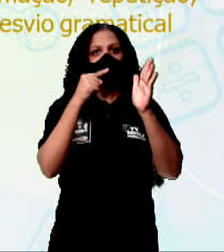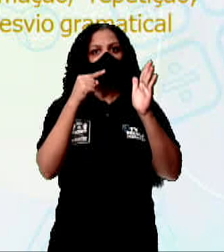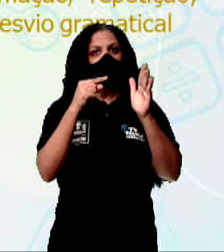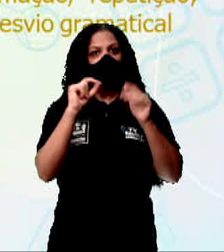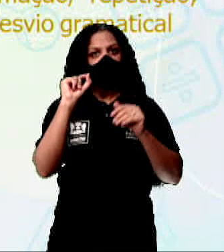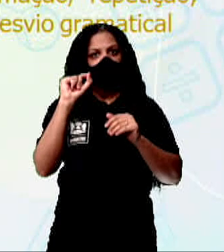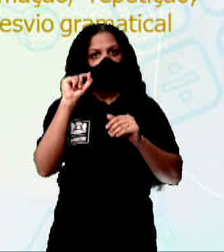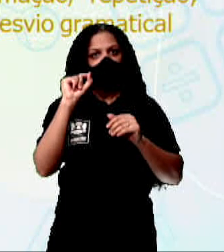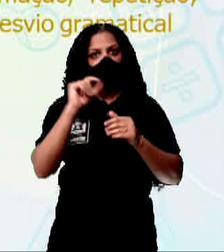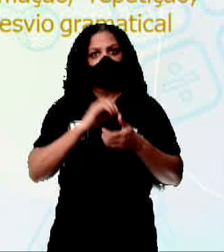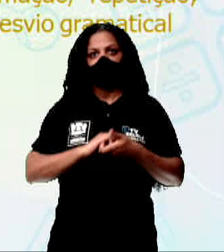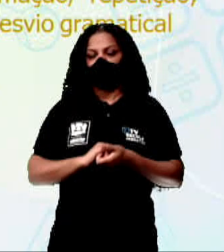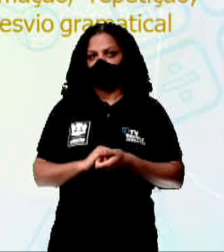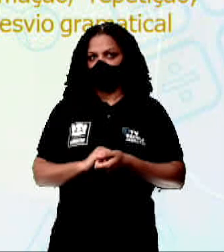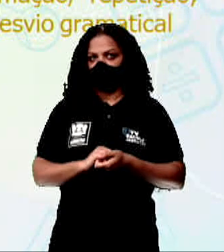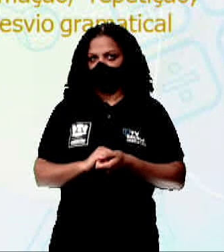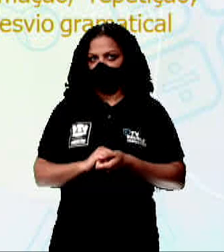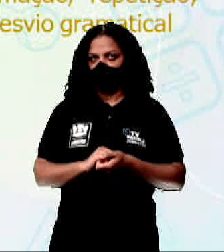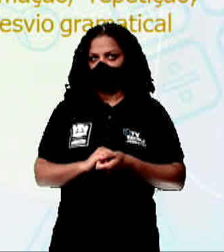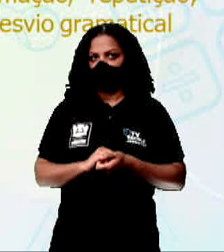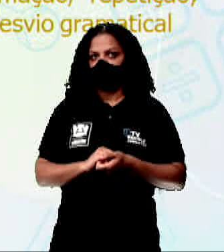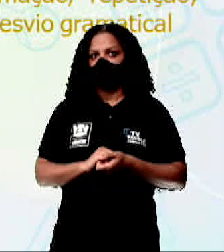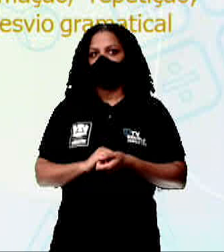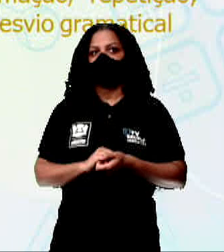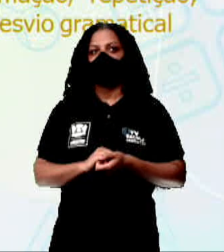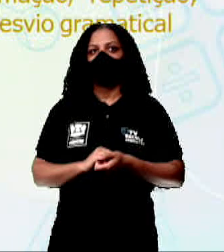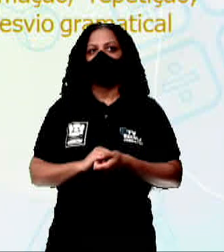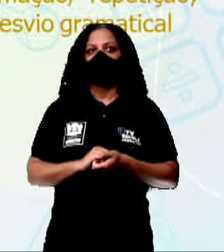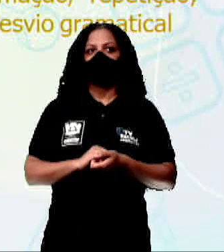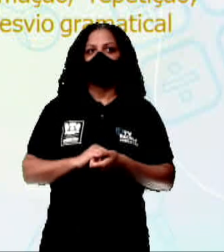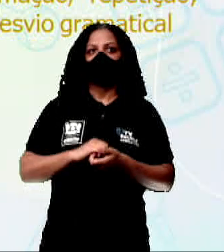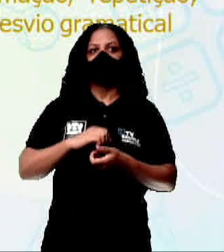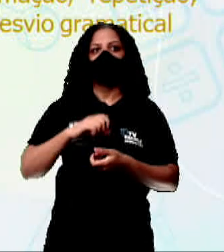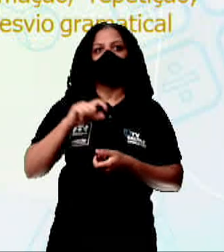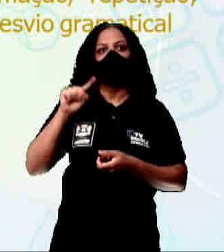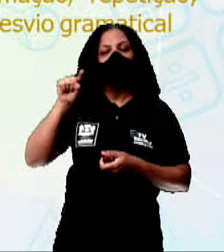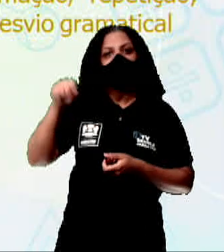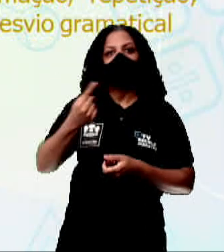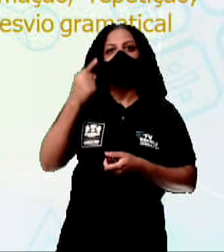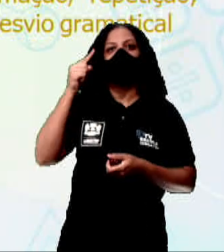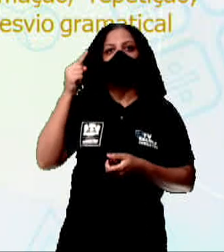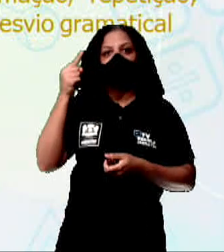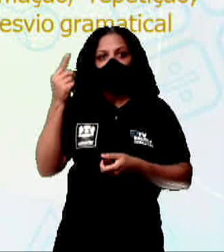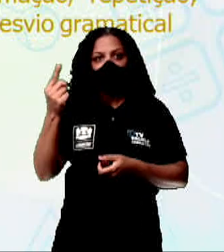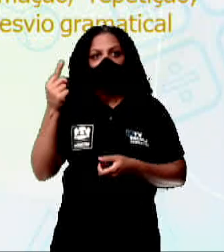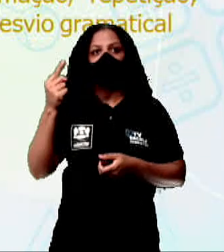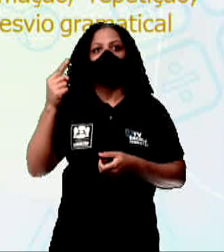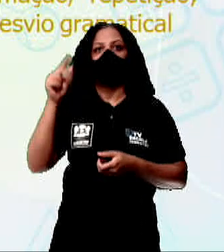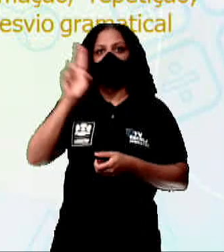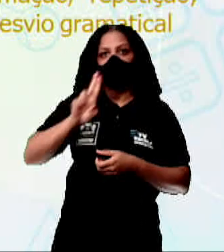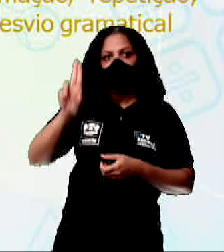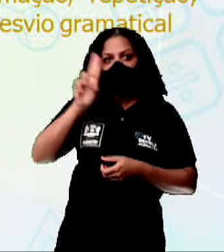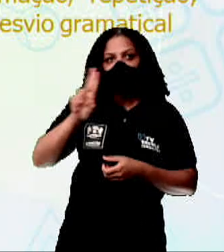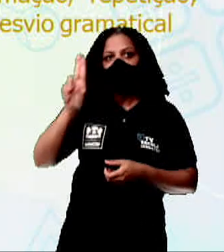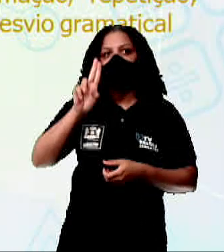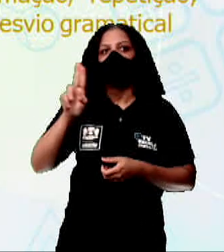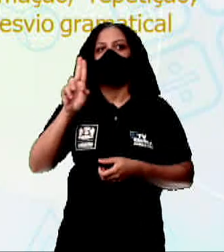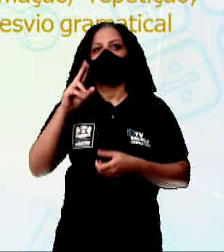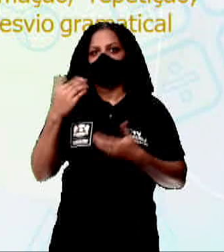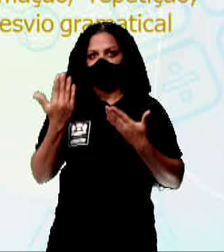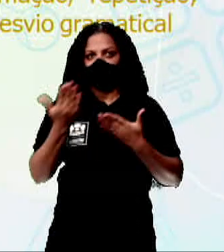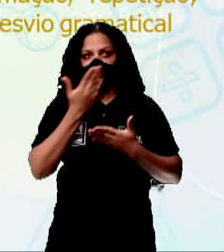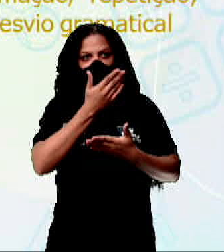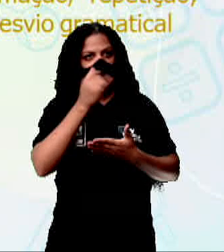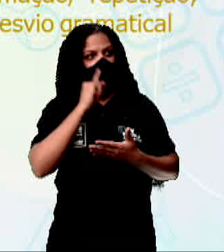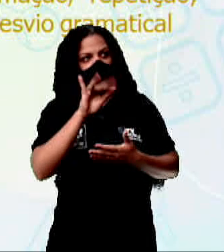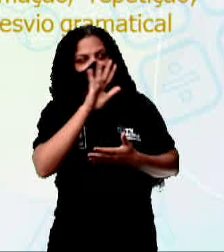Olha aí. 1001 utilidades, punagem quantitativa, que realça a questão da intensidade, né?